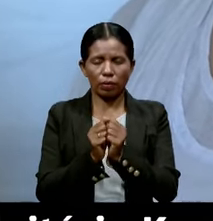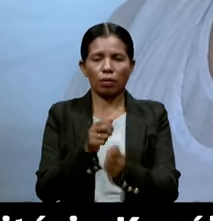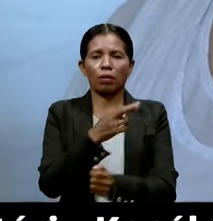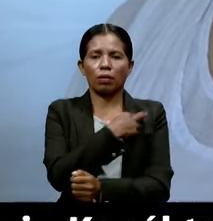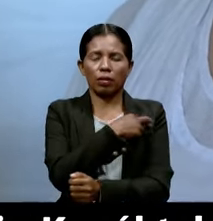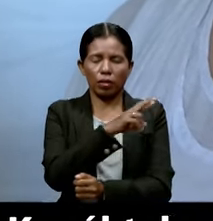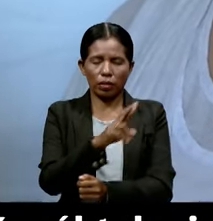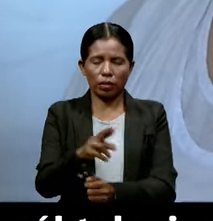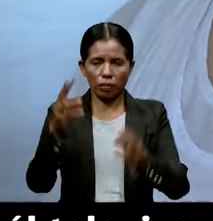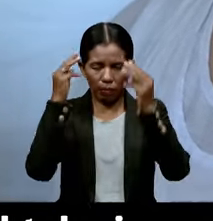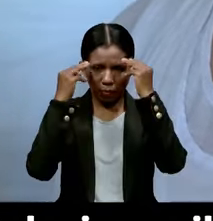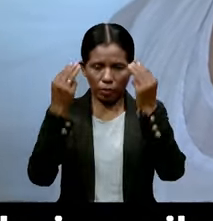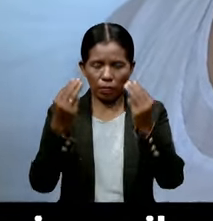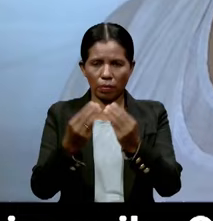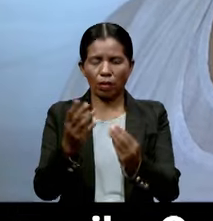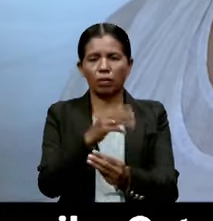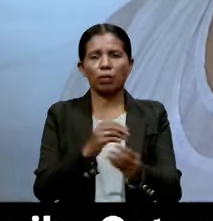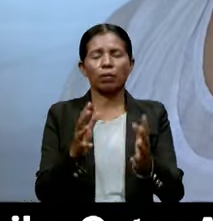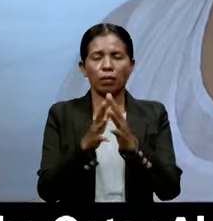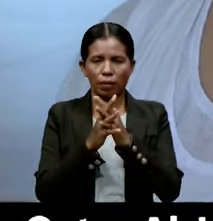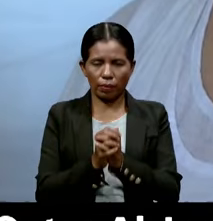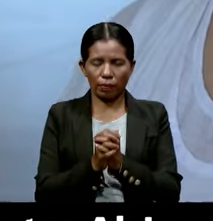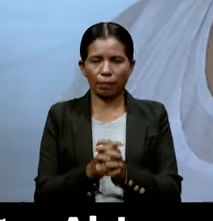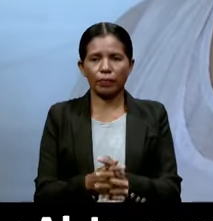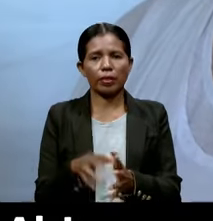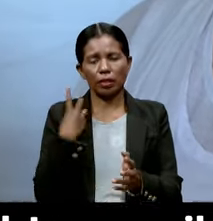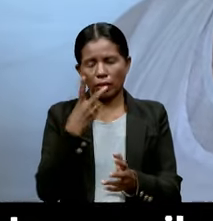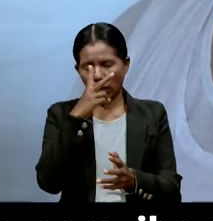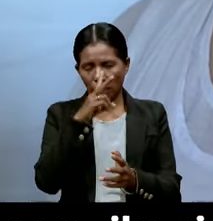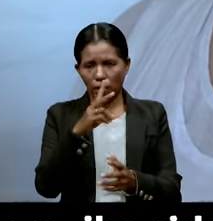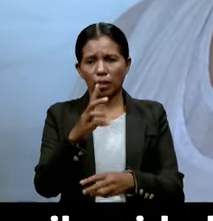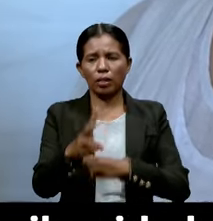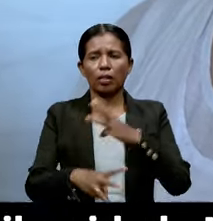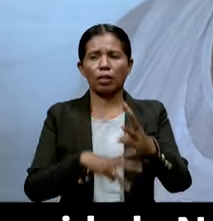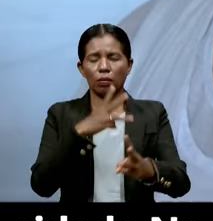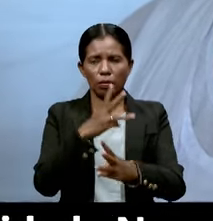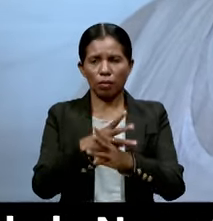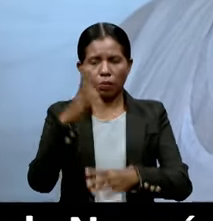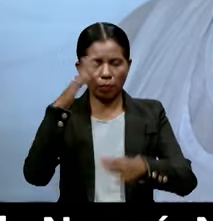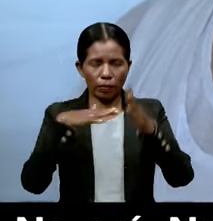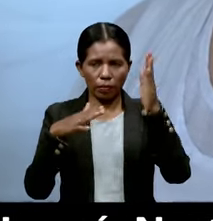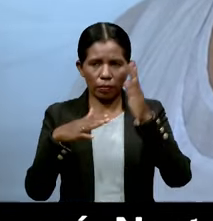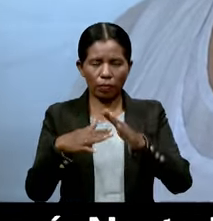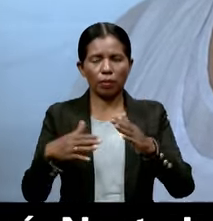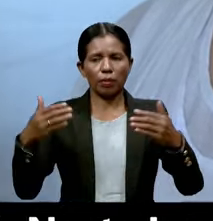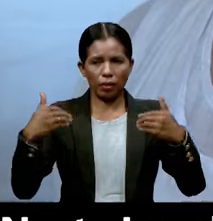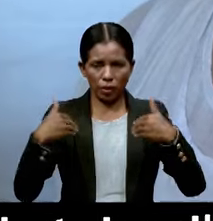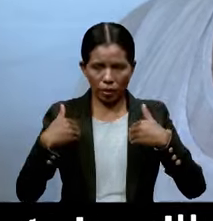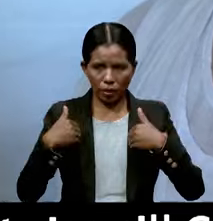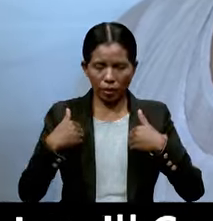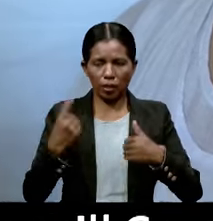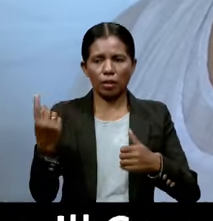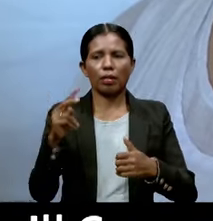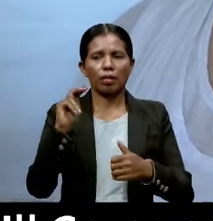muslimanu Yahudi so kristaunian tahare ya mundu kata problema lebih makamosu nia